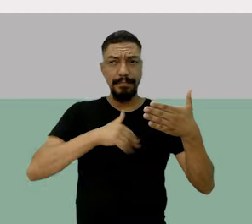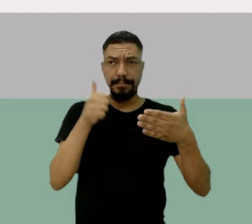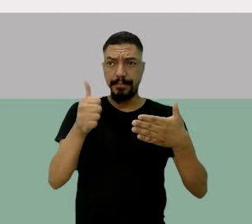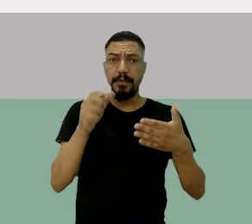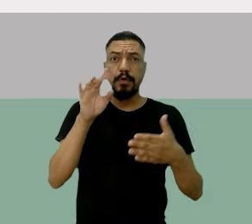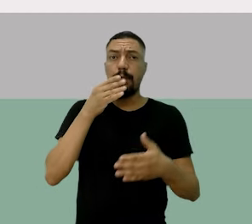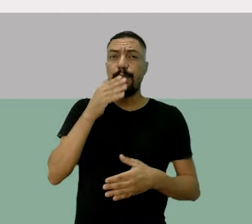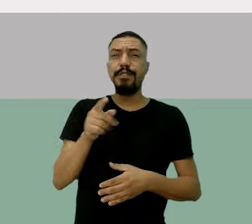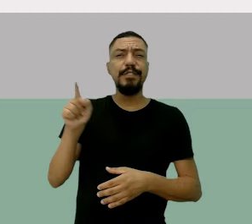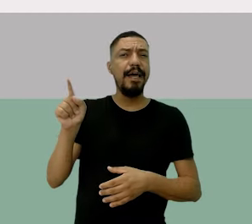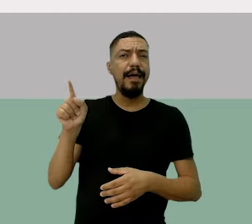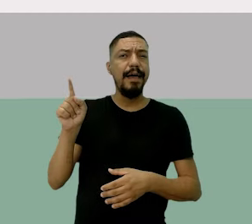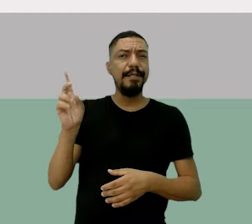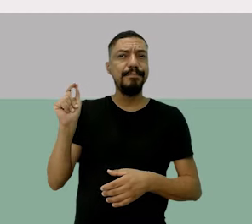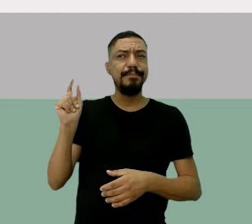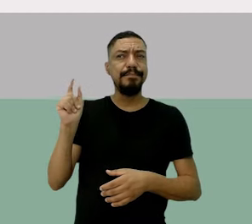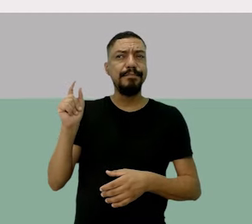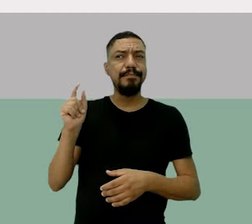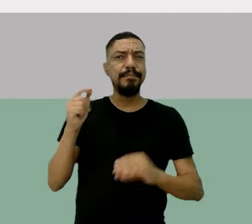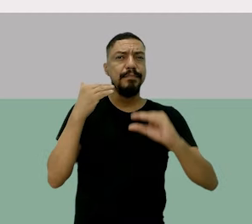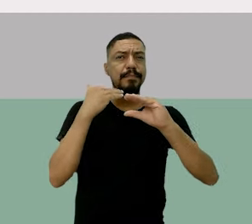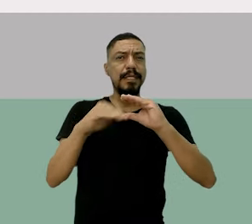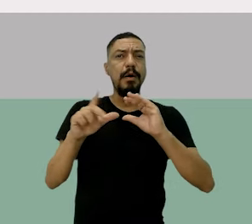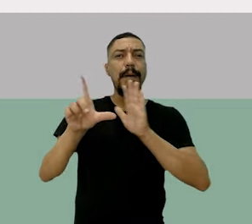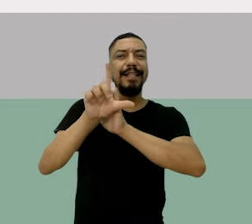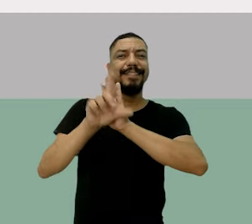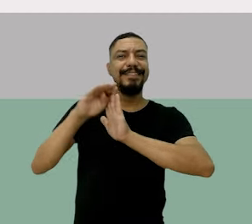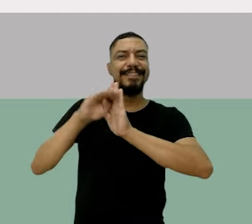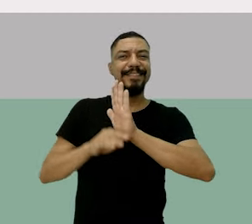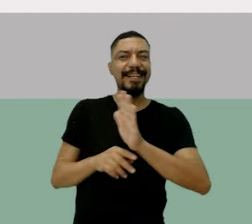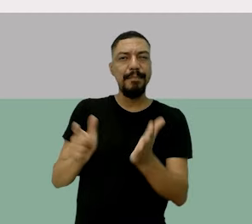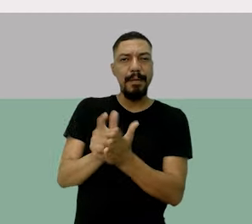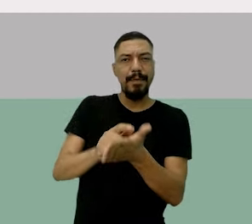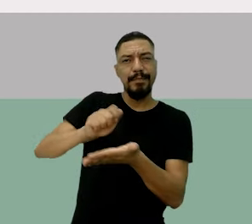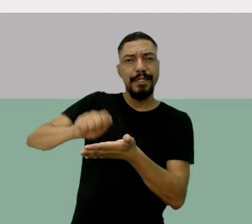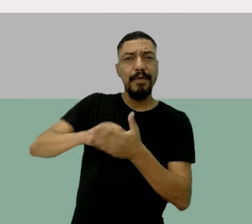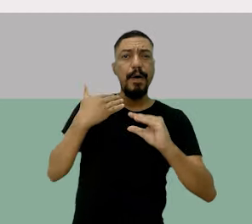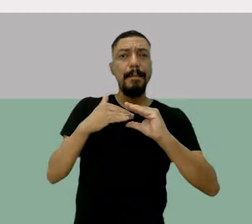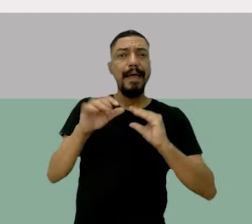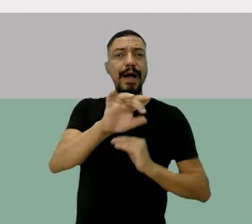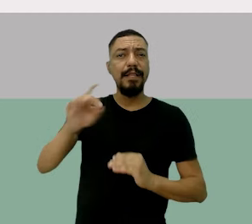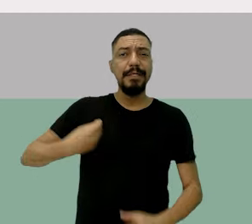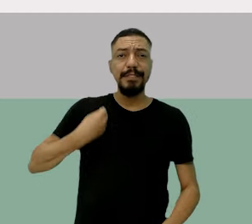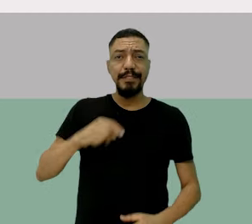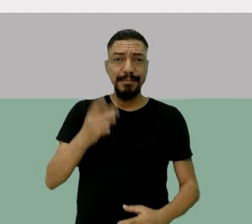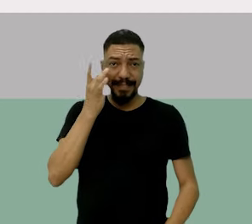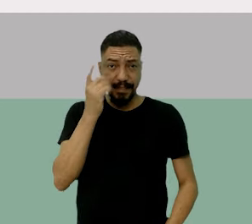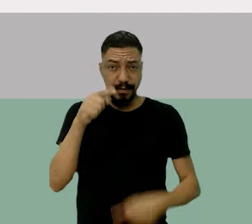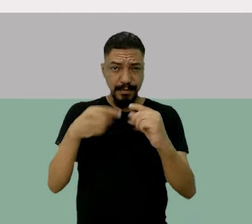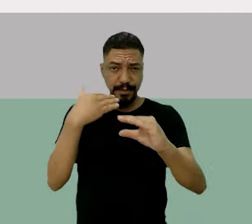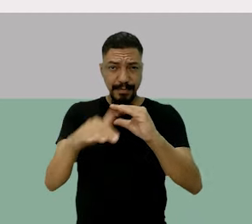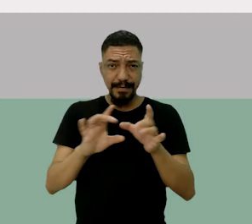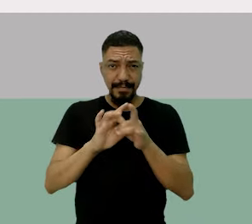eu só vou pedir para alguém passar uma listinha com os e-mails aí entre vocês presenciais, que depois a gente passa